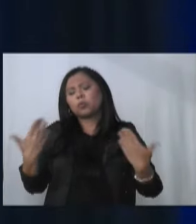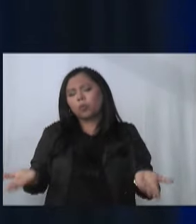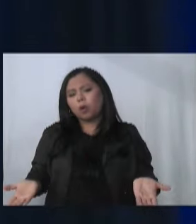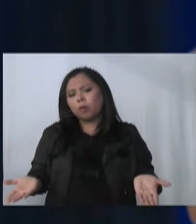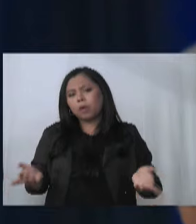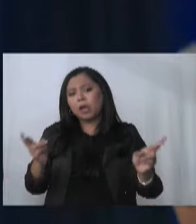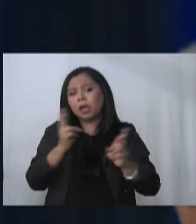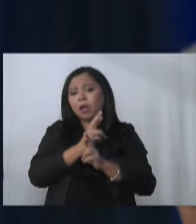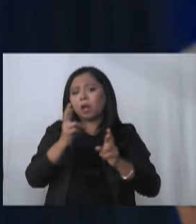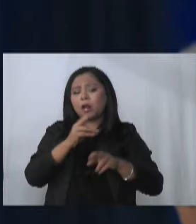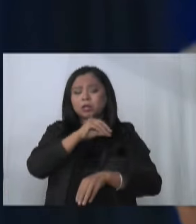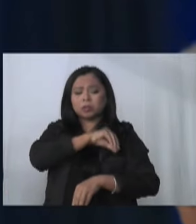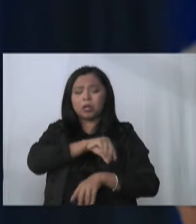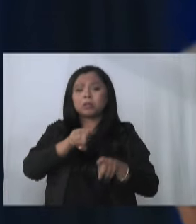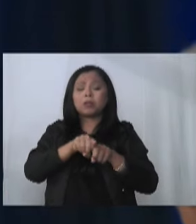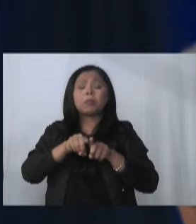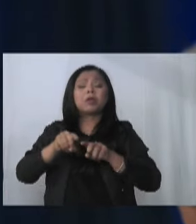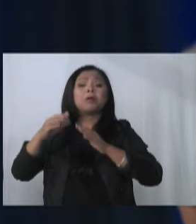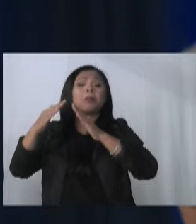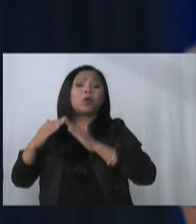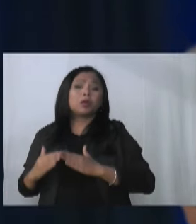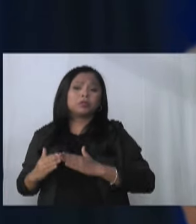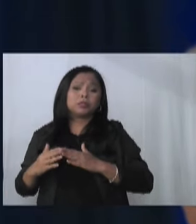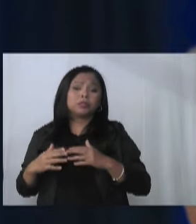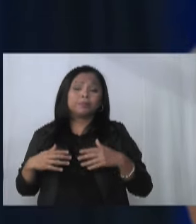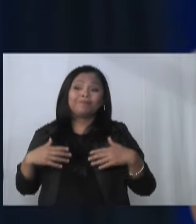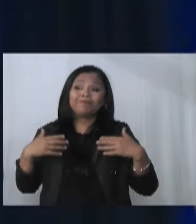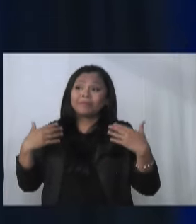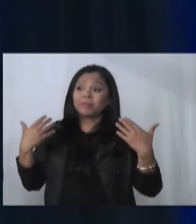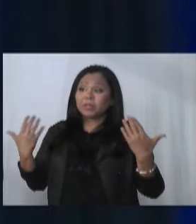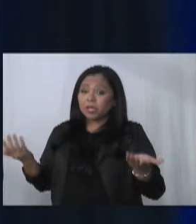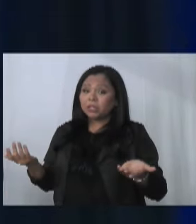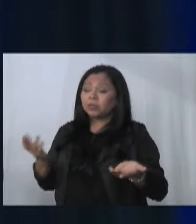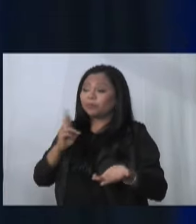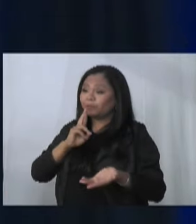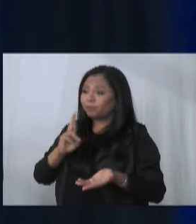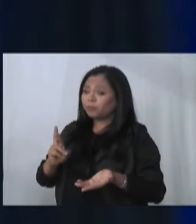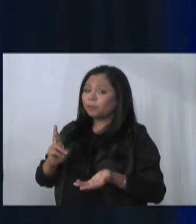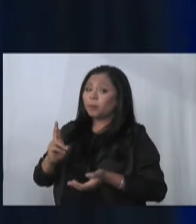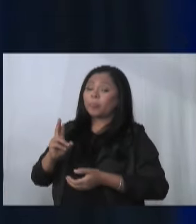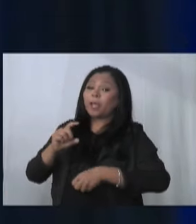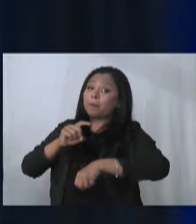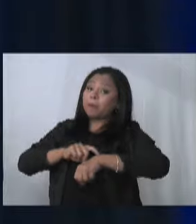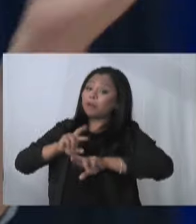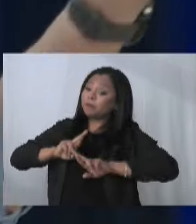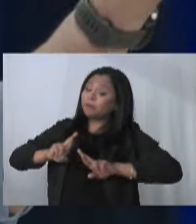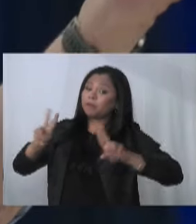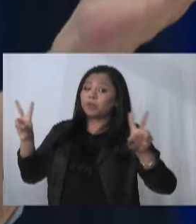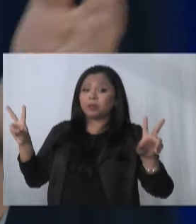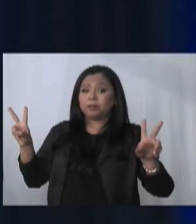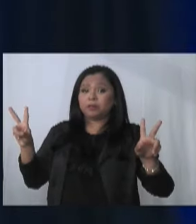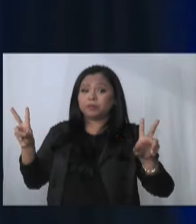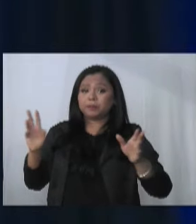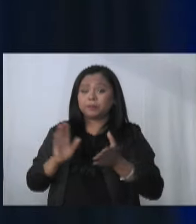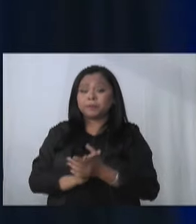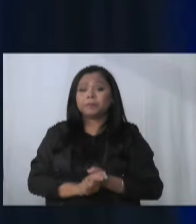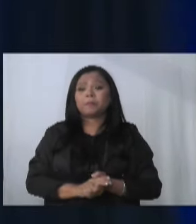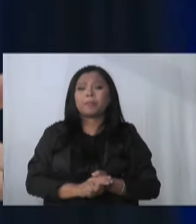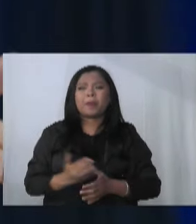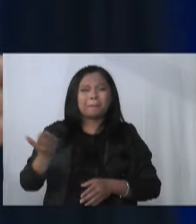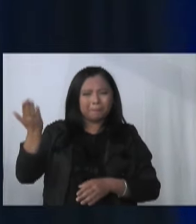São momentos diferentes, professor Tony. Teresina tem um déficit habitacional, tinha naquela